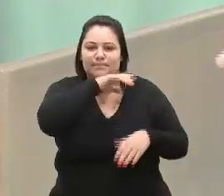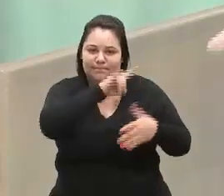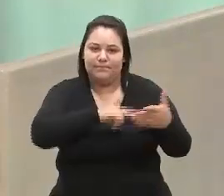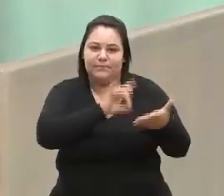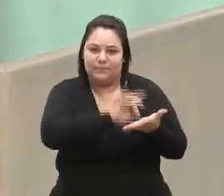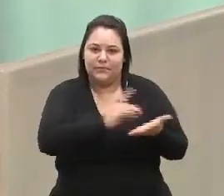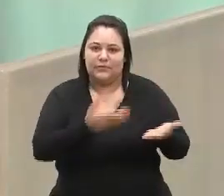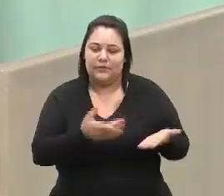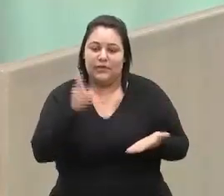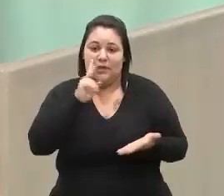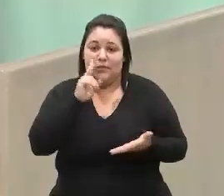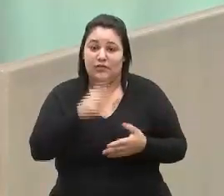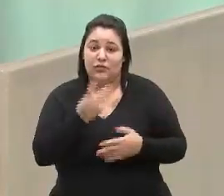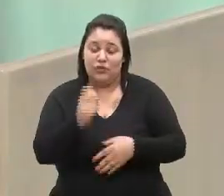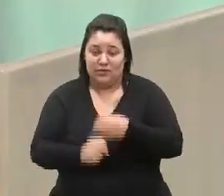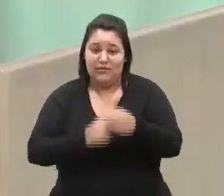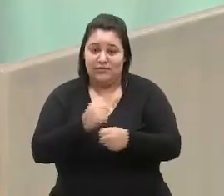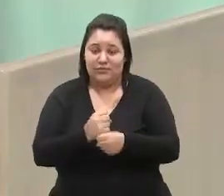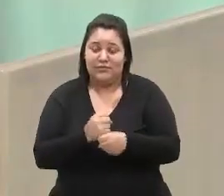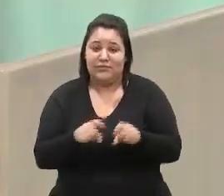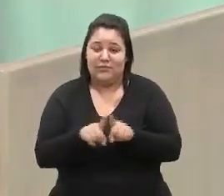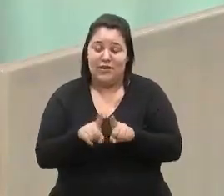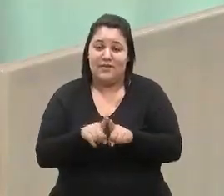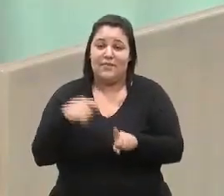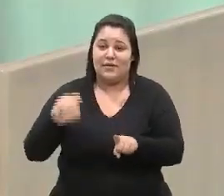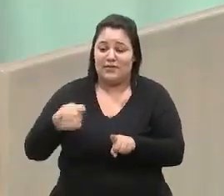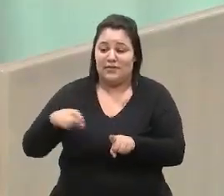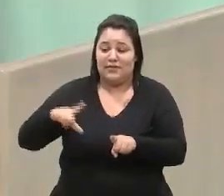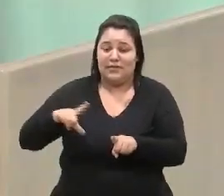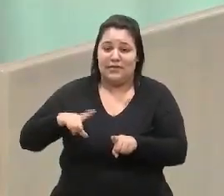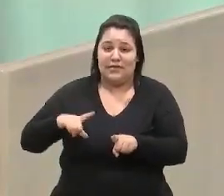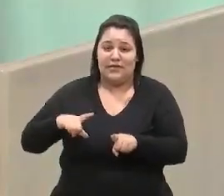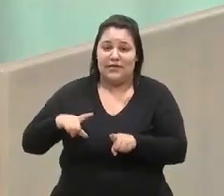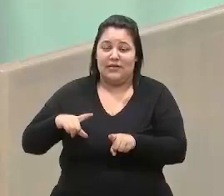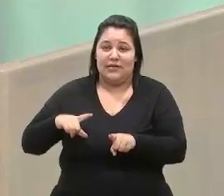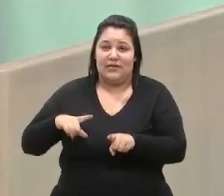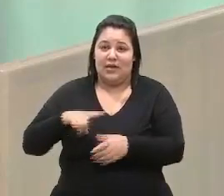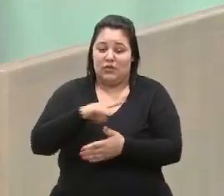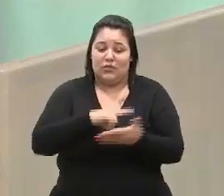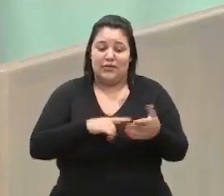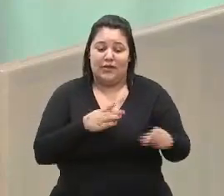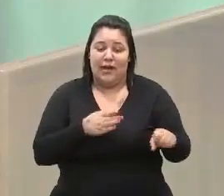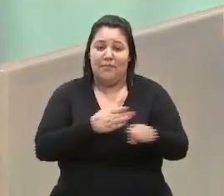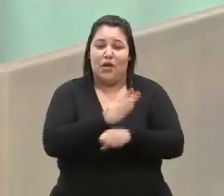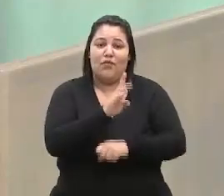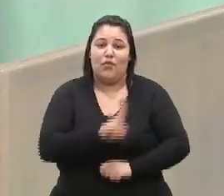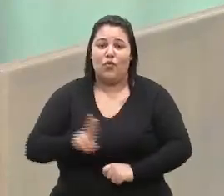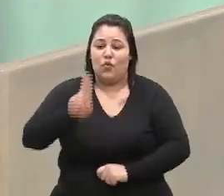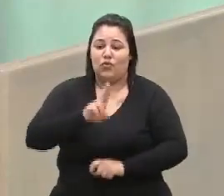fundiária. E lembrando que em 2 anos precisa do ABITS, E aí já vai envolver muito mais